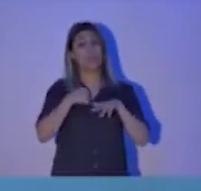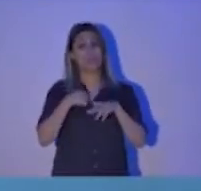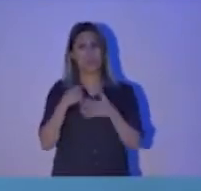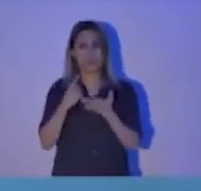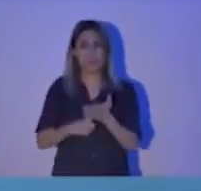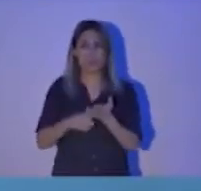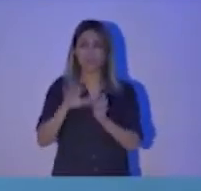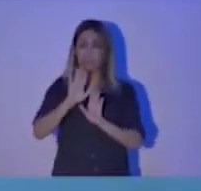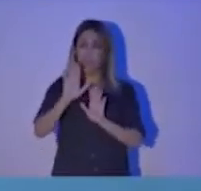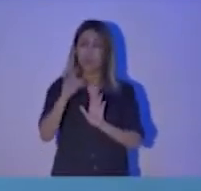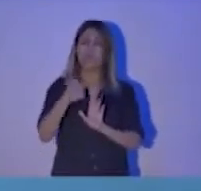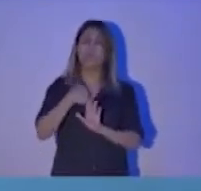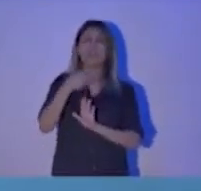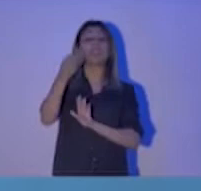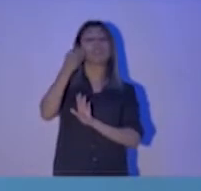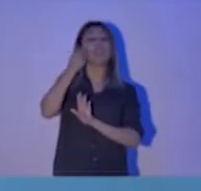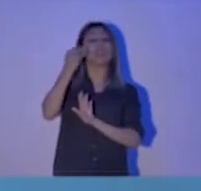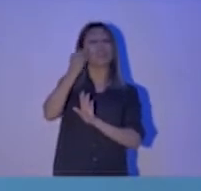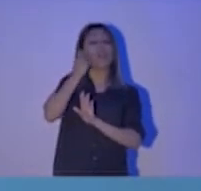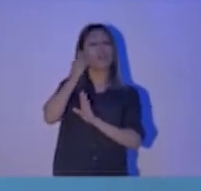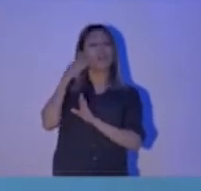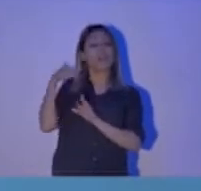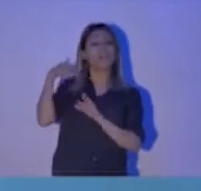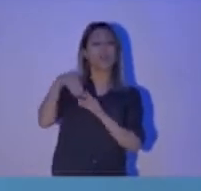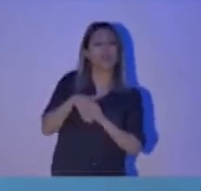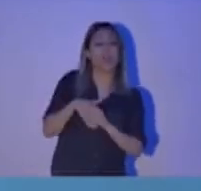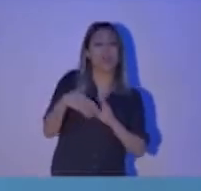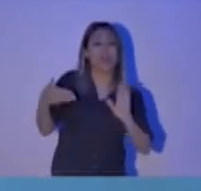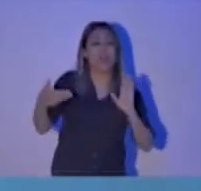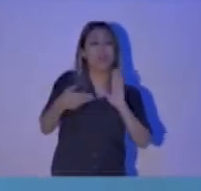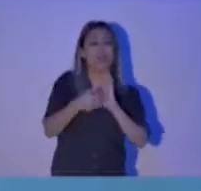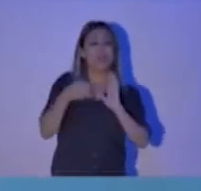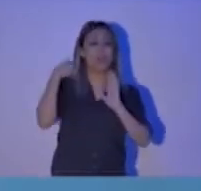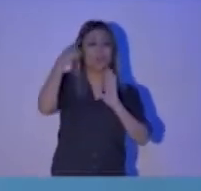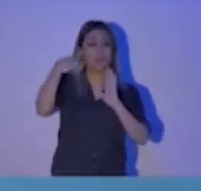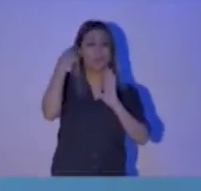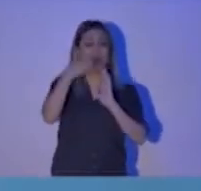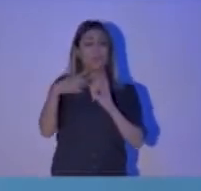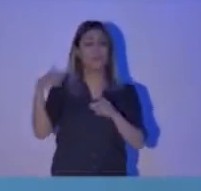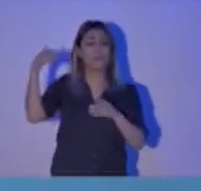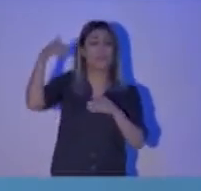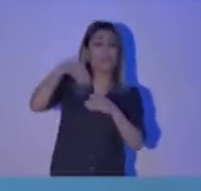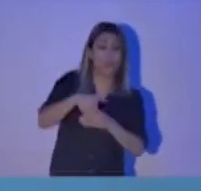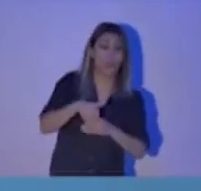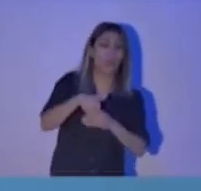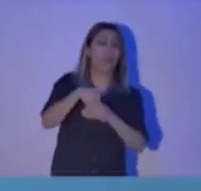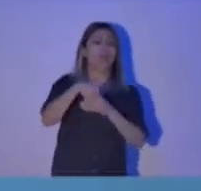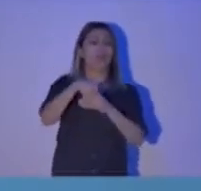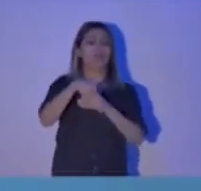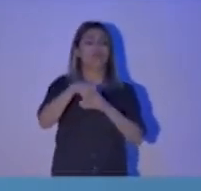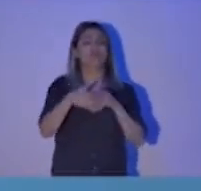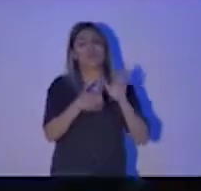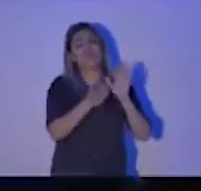na Câmara ainda este ano. Concluir o processo todo este ano, eu considero bem improvável.